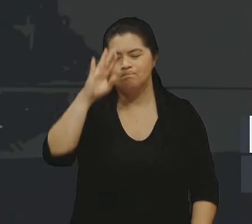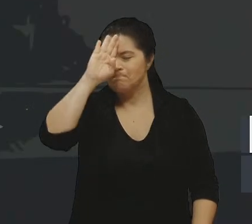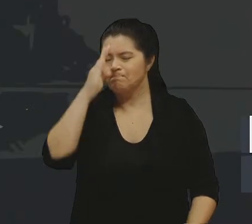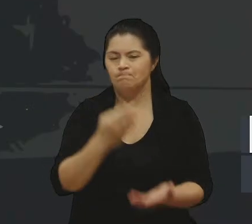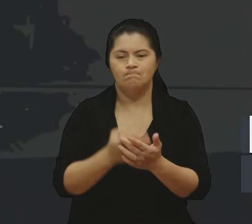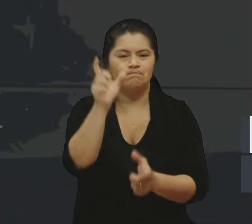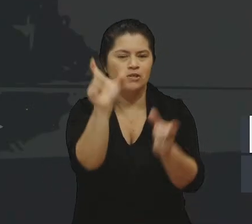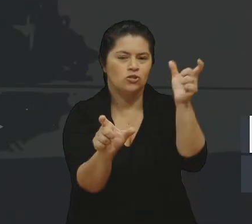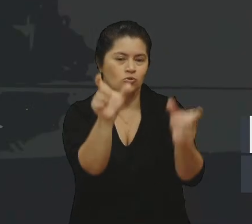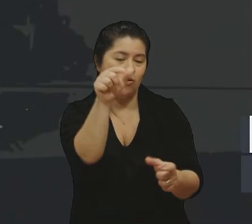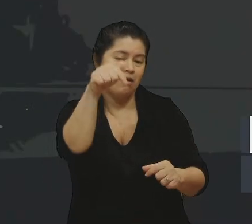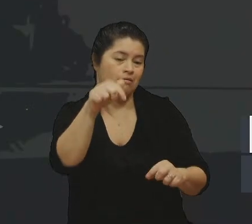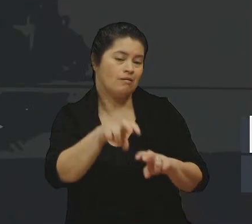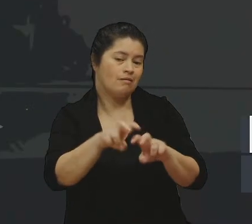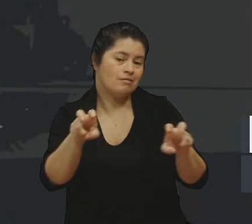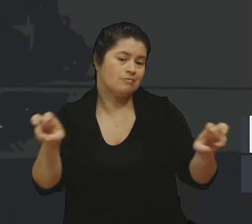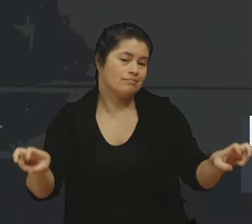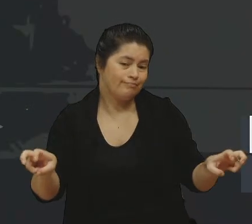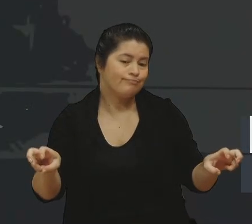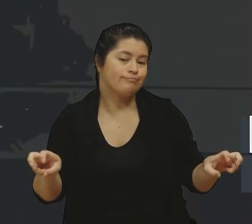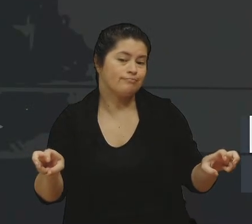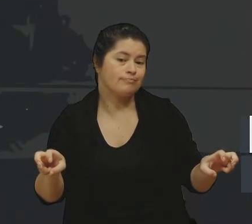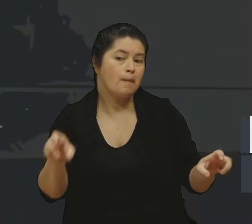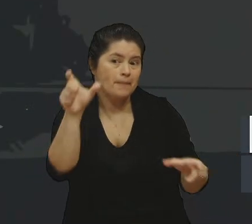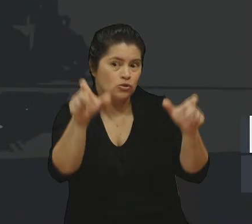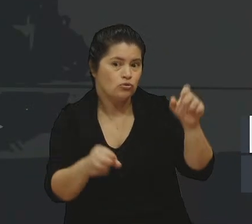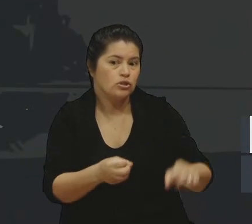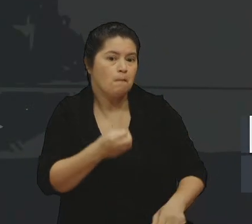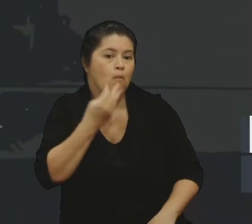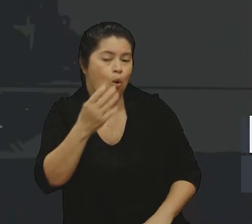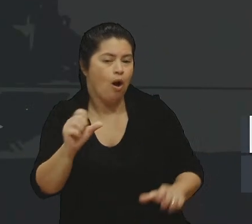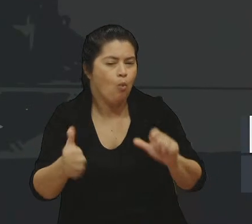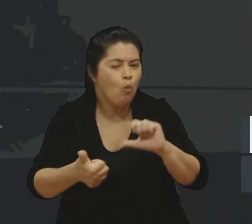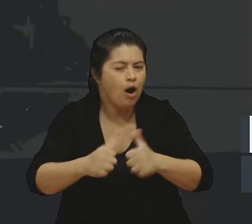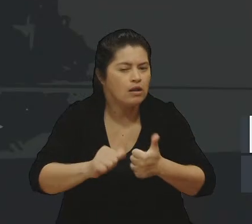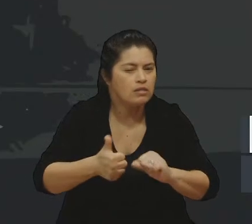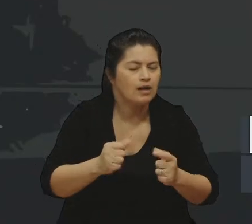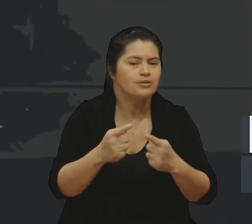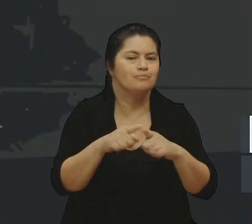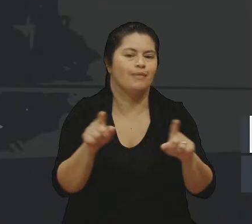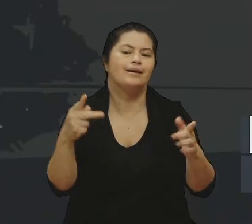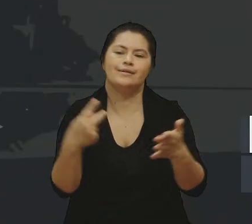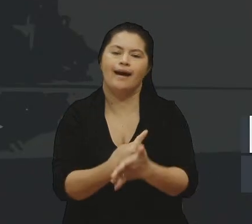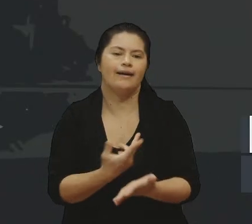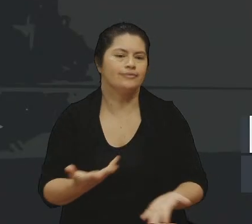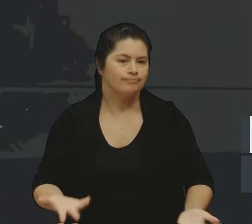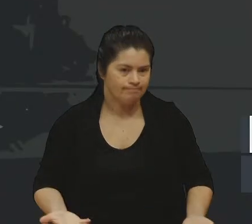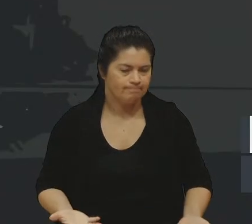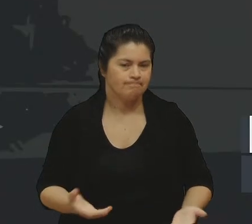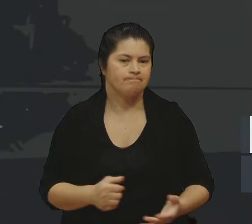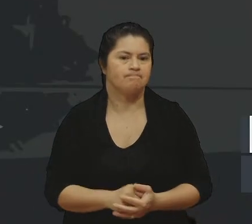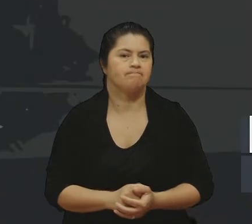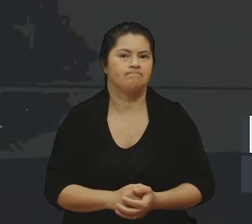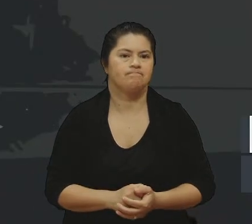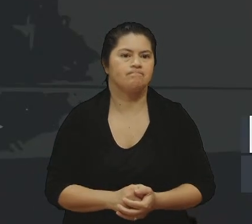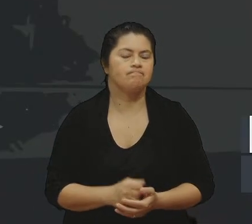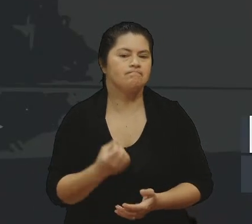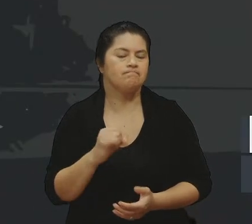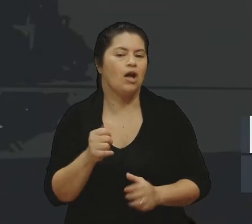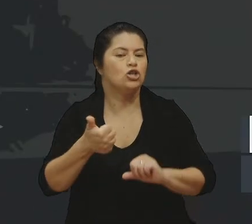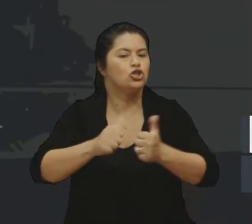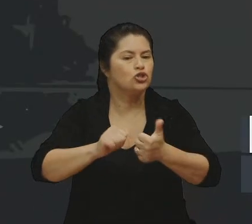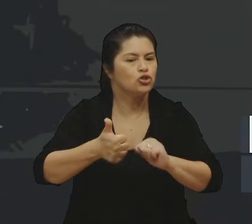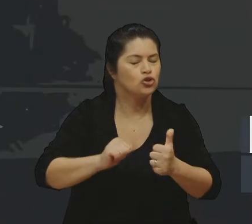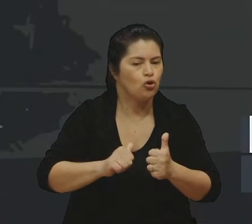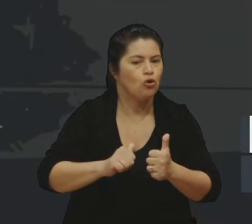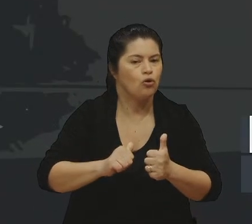ali, que teoricamente eram pessoas bem qualificadas, mas todas elas no conjunto erraram e a gente quebrou. Só que naquele jogo, gente, que eu